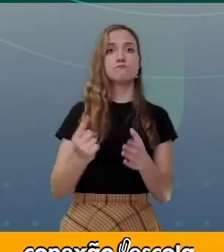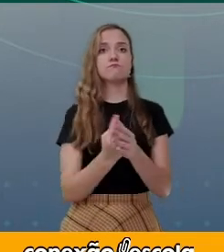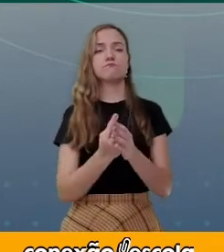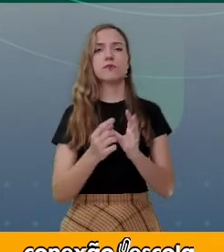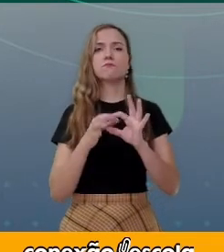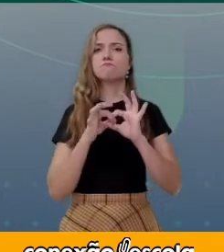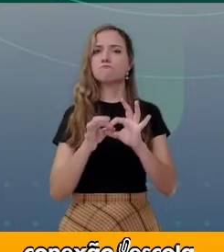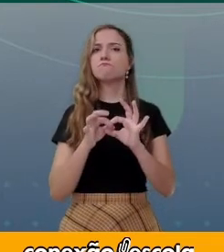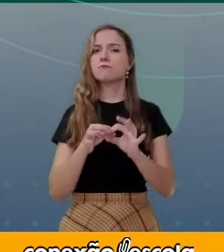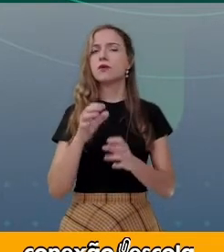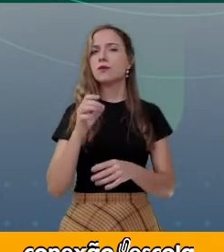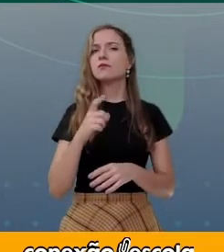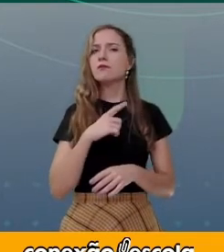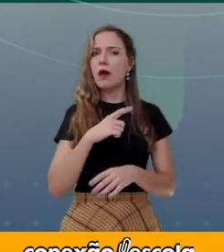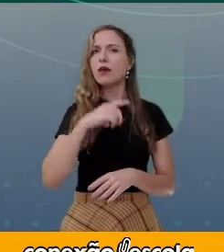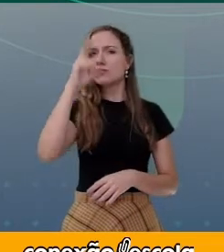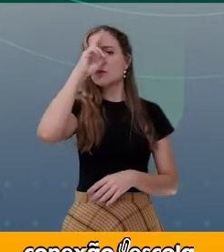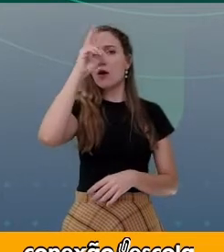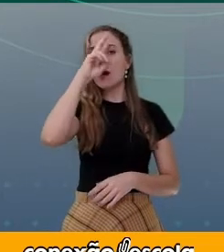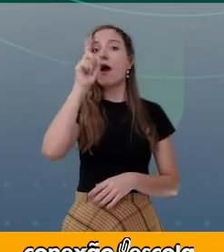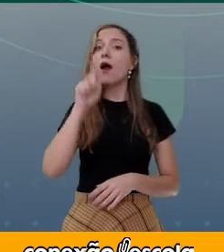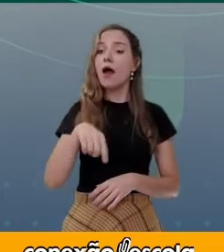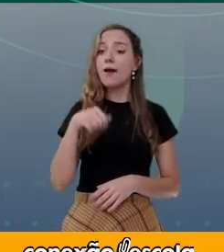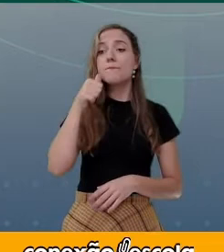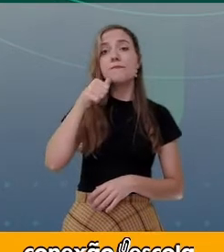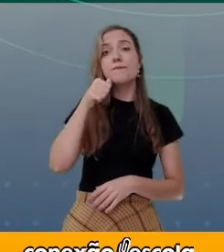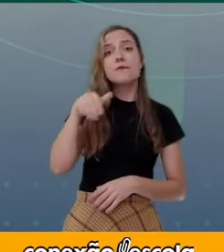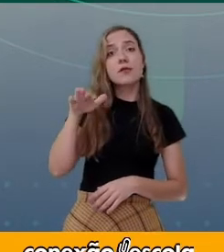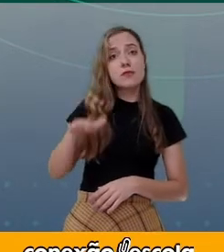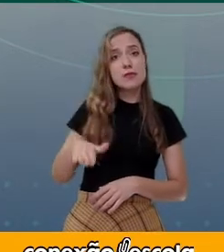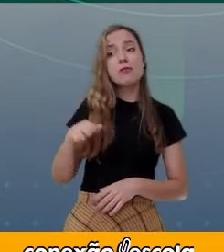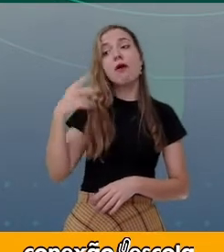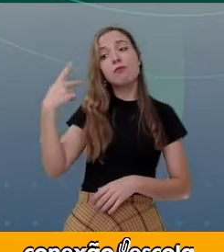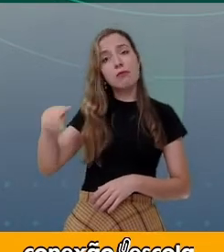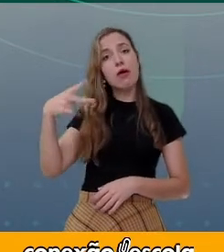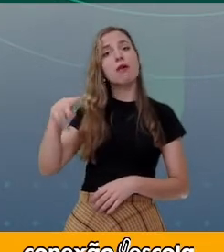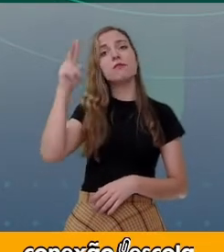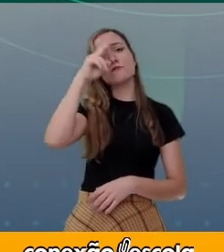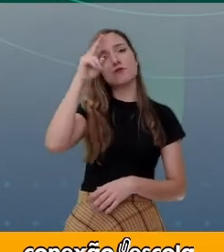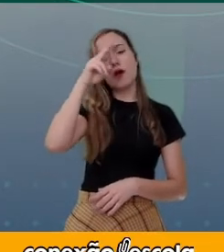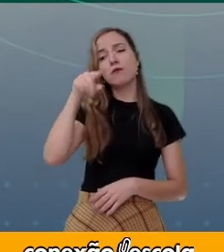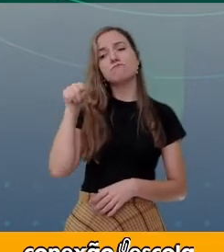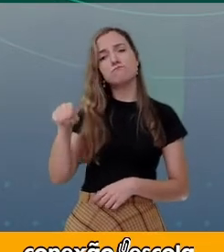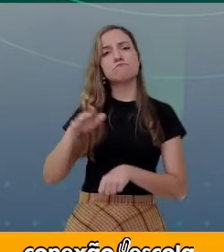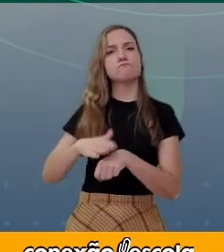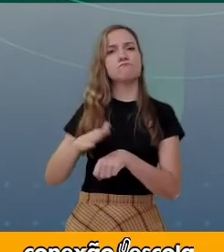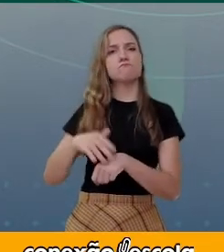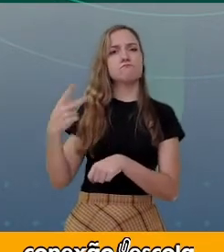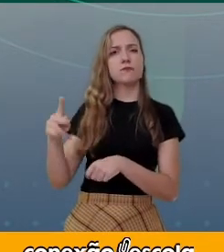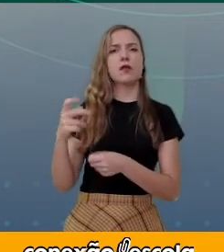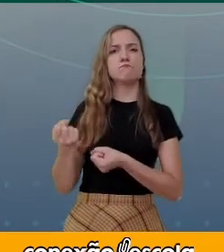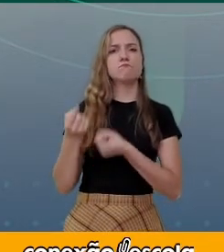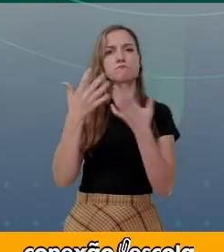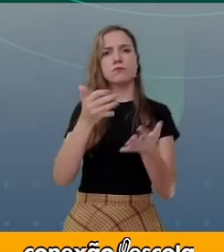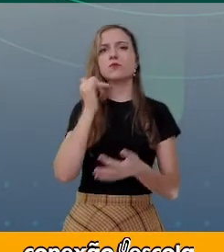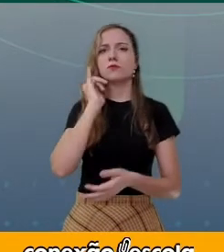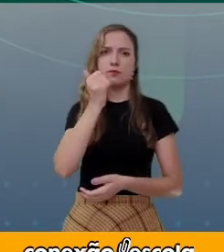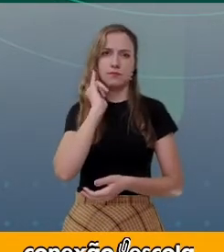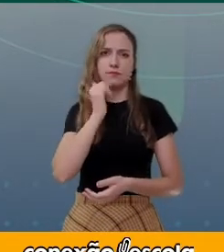Quem narra a história é a menina que participa que conta sobre o relato pessoal